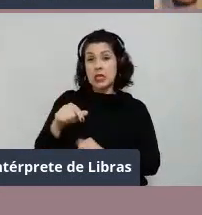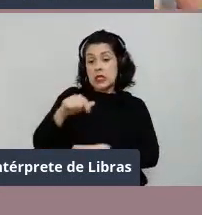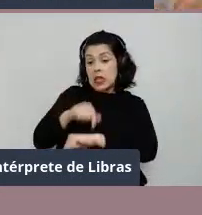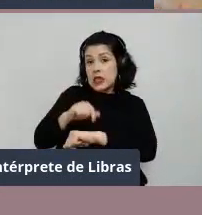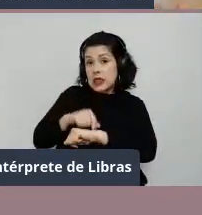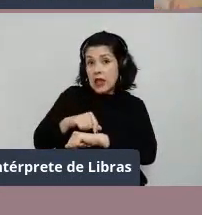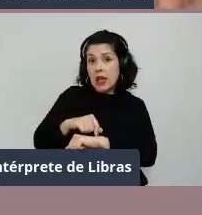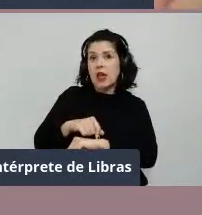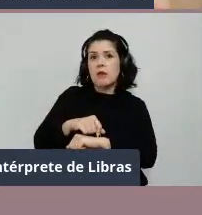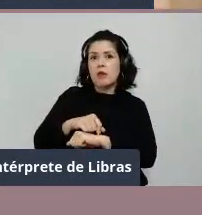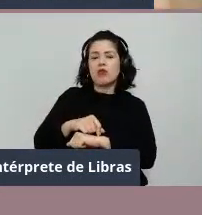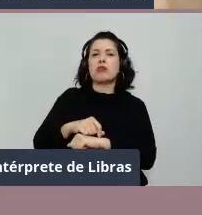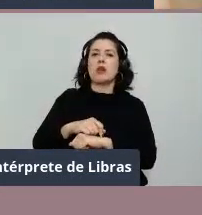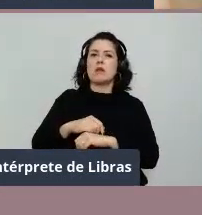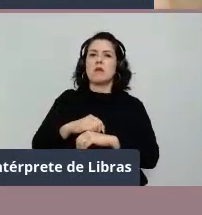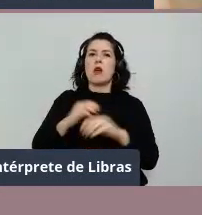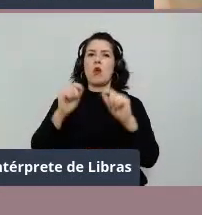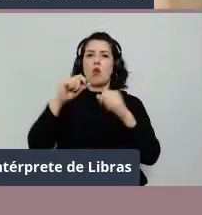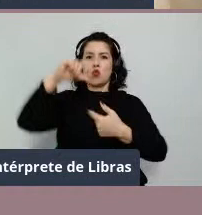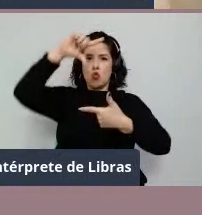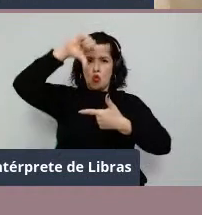ali lateral,